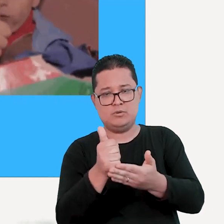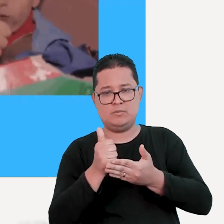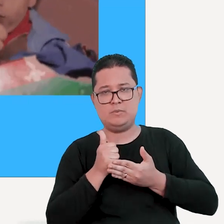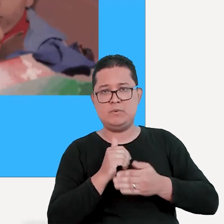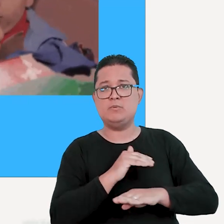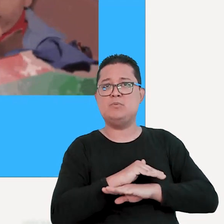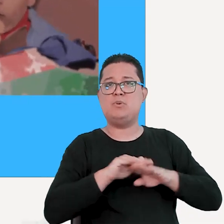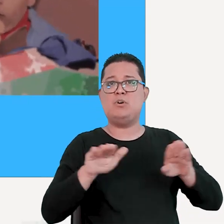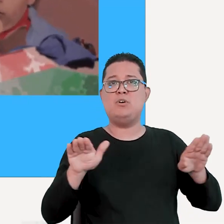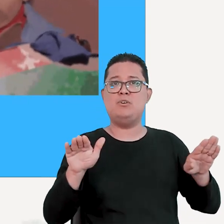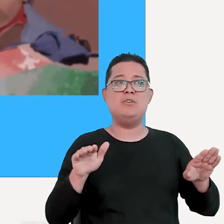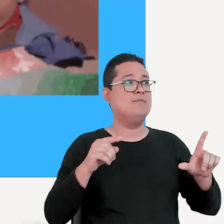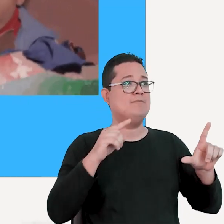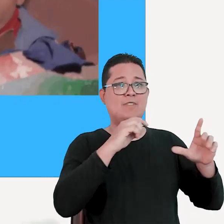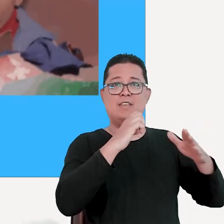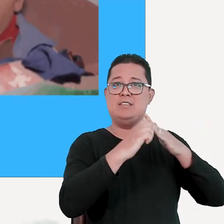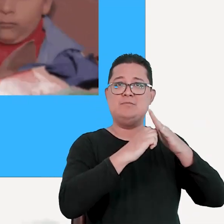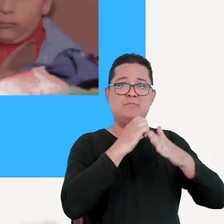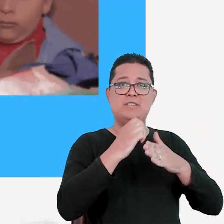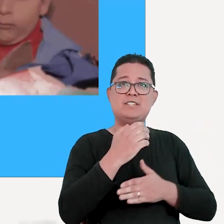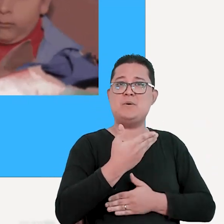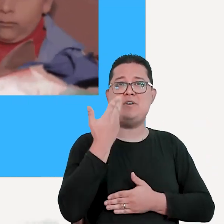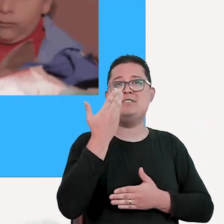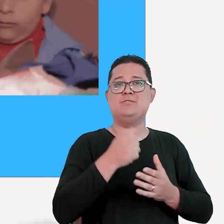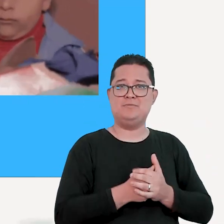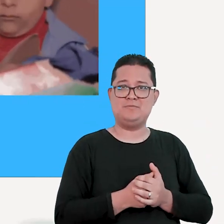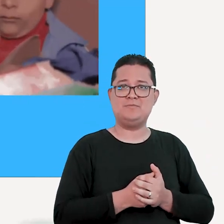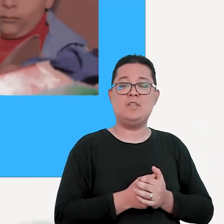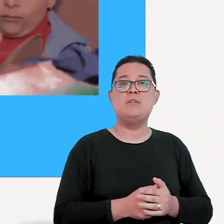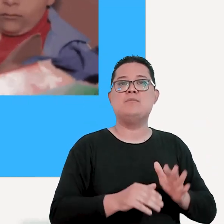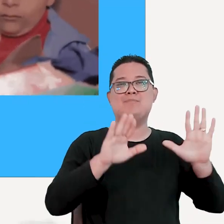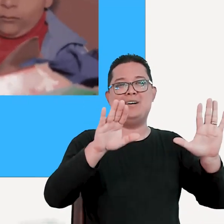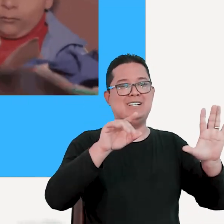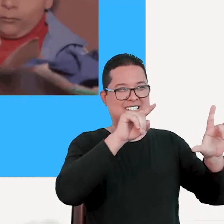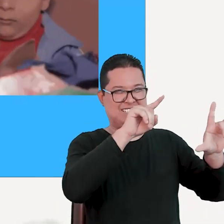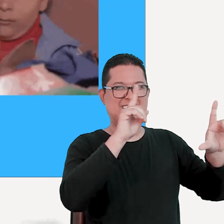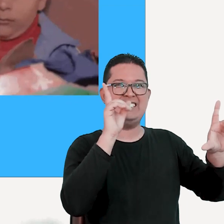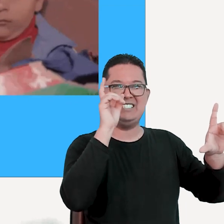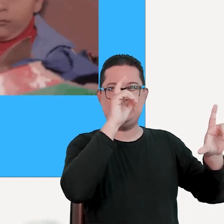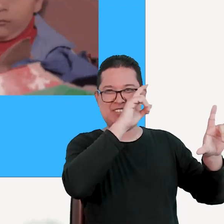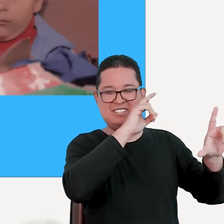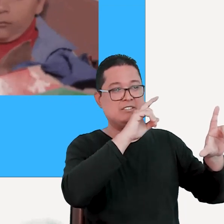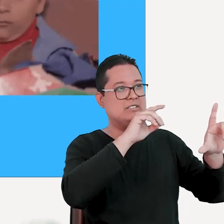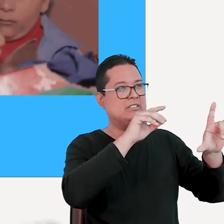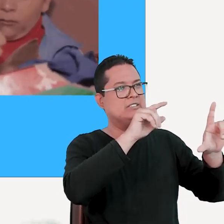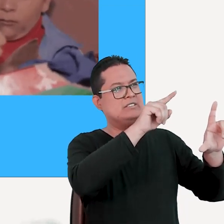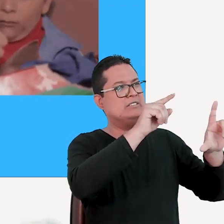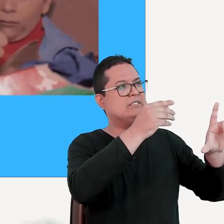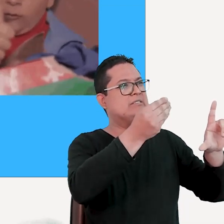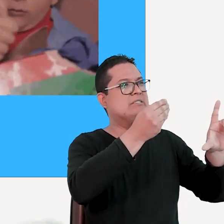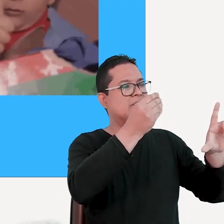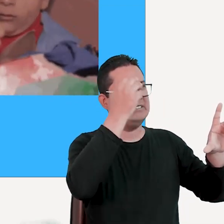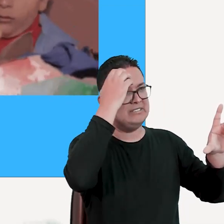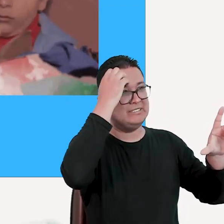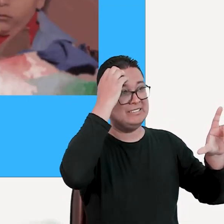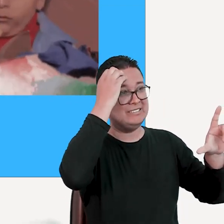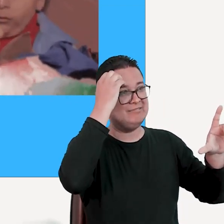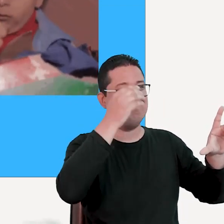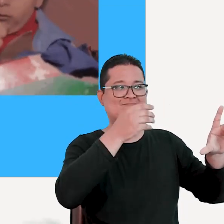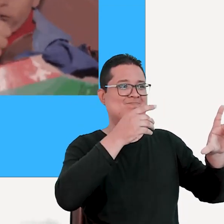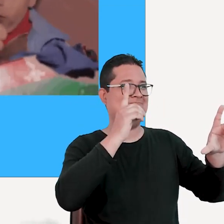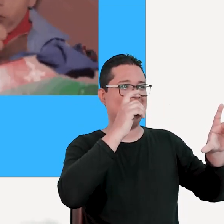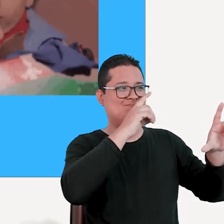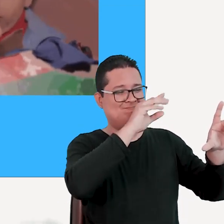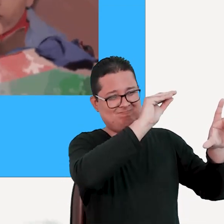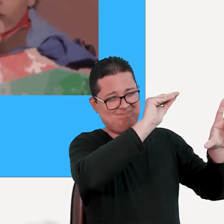ele está difícil de ser entendível, ele não gera credibilidade, ele não está claro, possivelmente a pessoa não vai conseguir